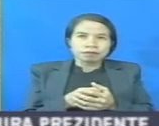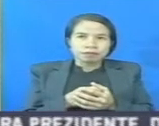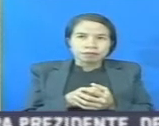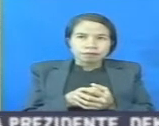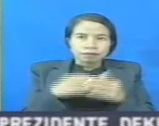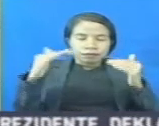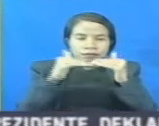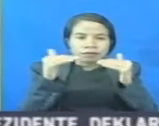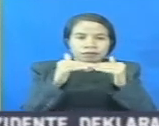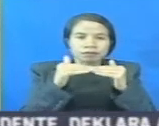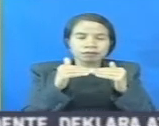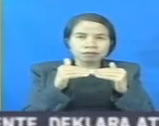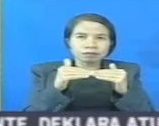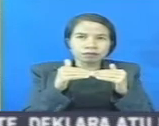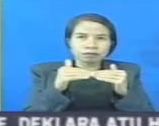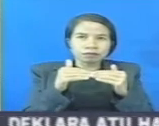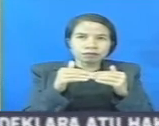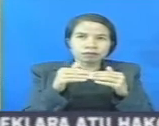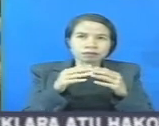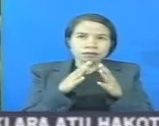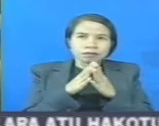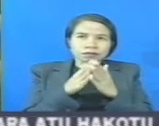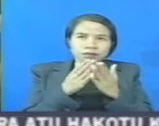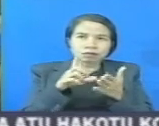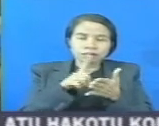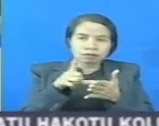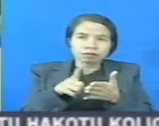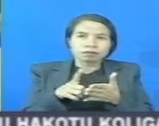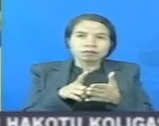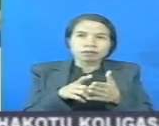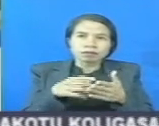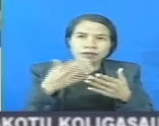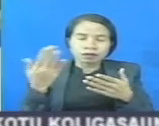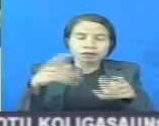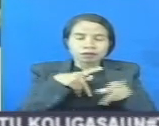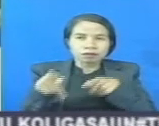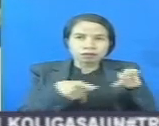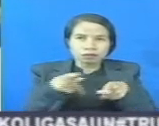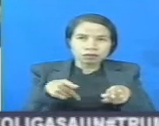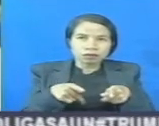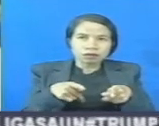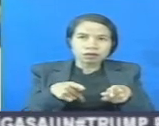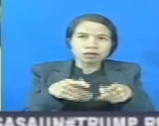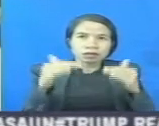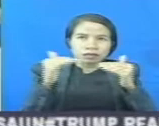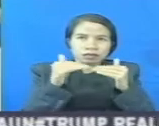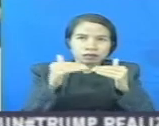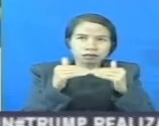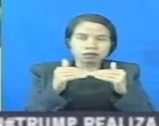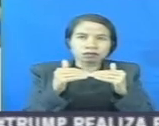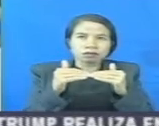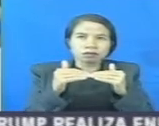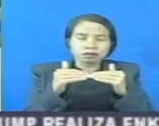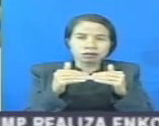Workshop validação no lançamento matadala gestão risco desastre ao base e a comunidade no fermentação ba